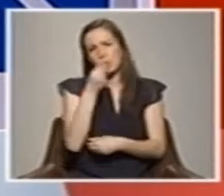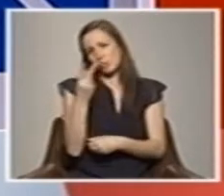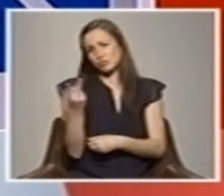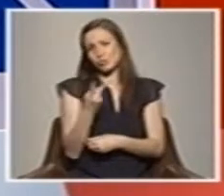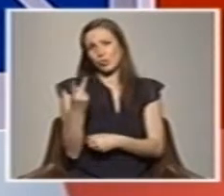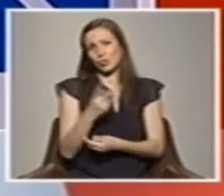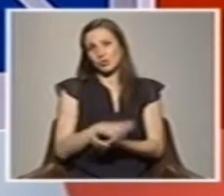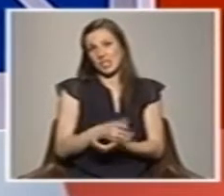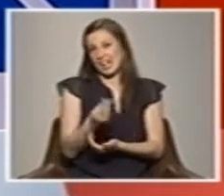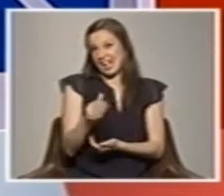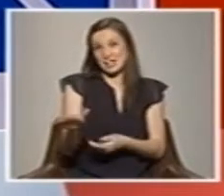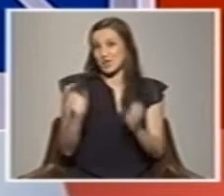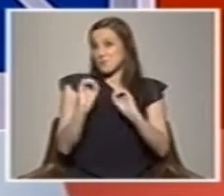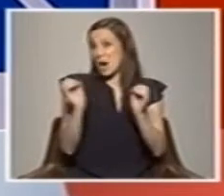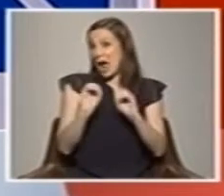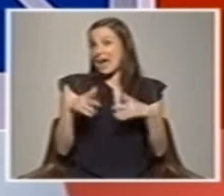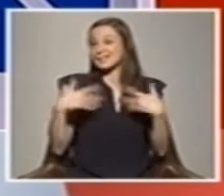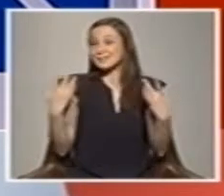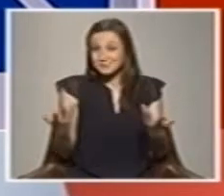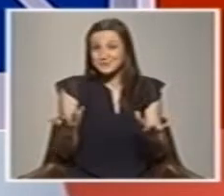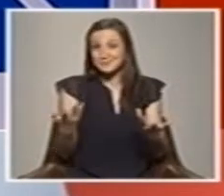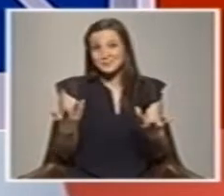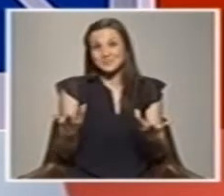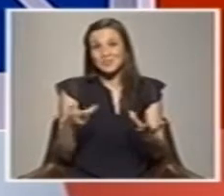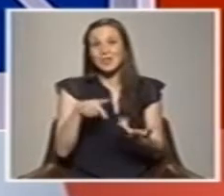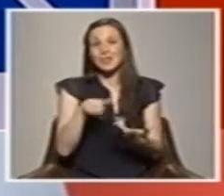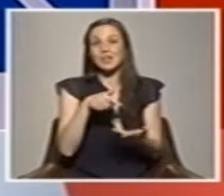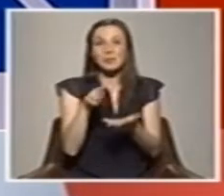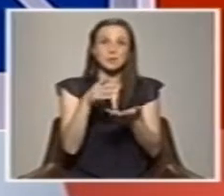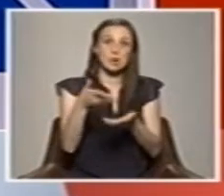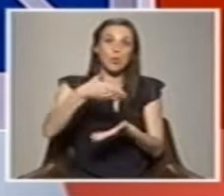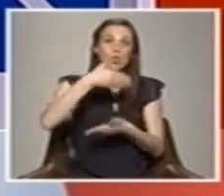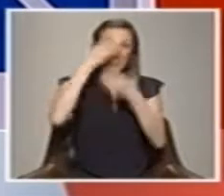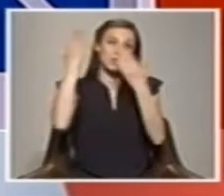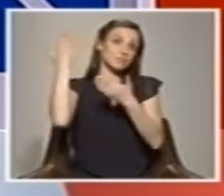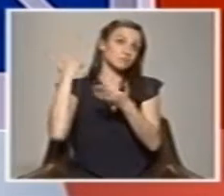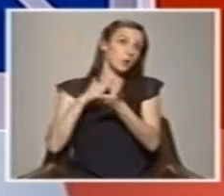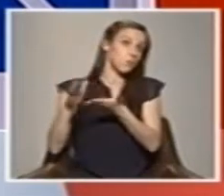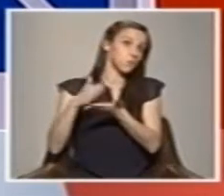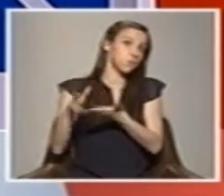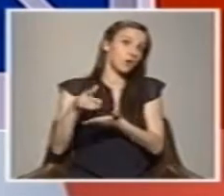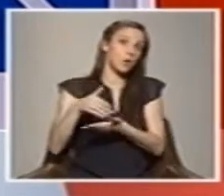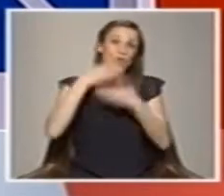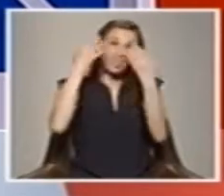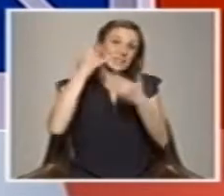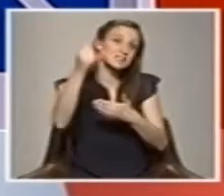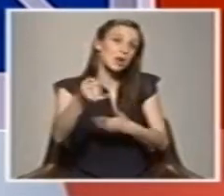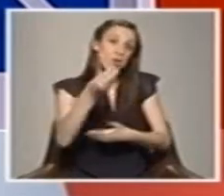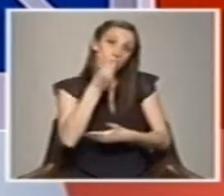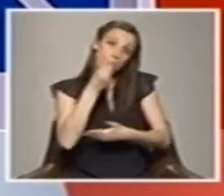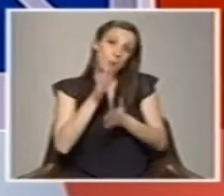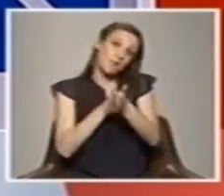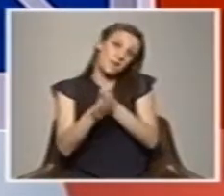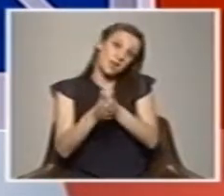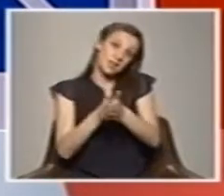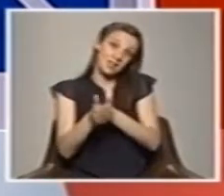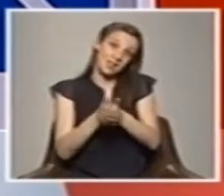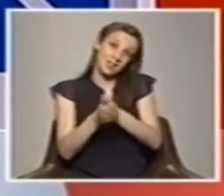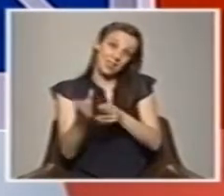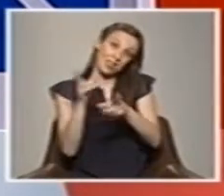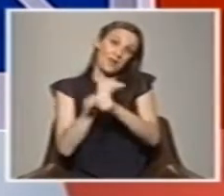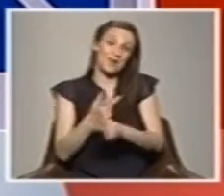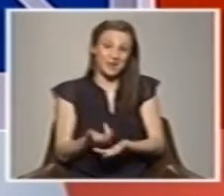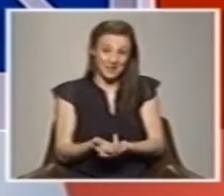não temos os miúdos à hora do almoço, e assim o que sobrou do outro dia comemos nós à hora do almoço. Portanto, a partir daí reinventa uma refeição nova. Pronto, para o dia seguinte,